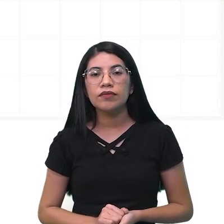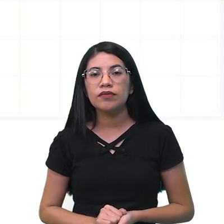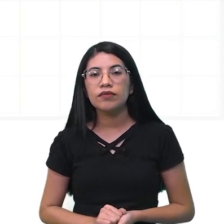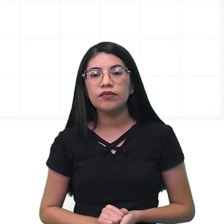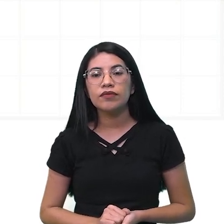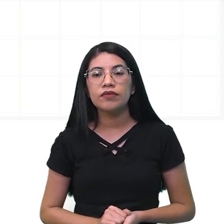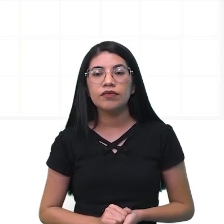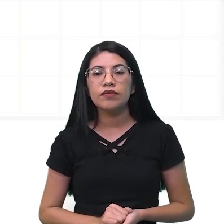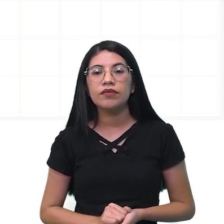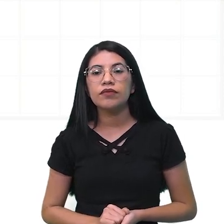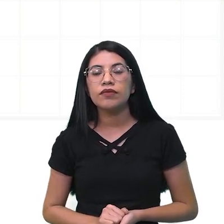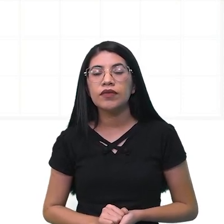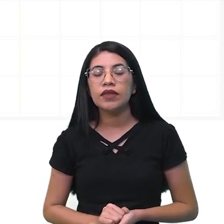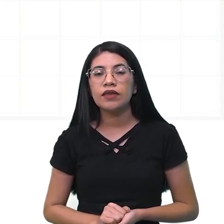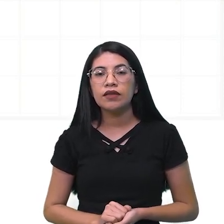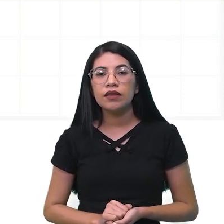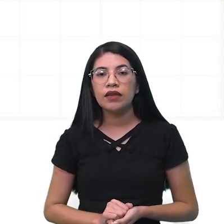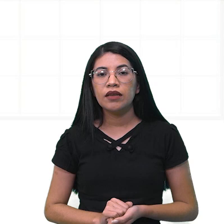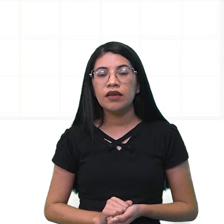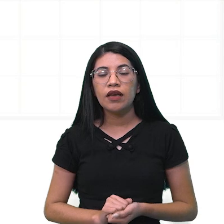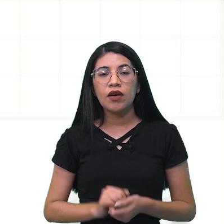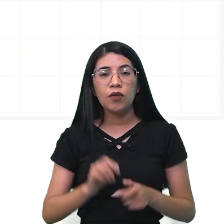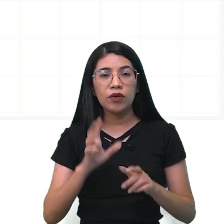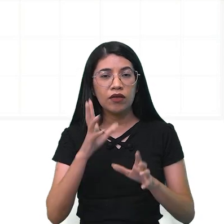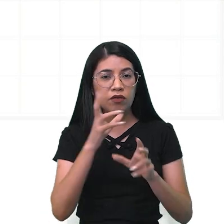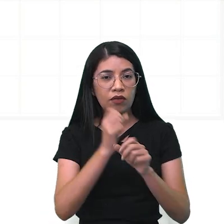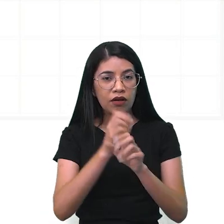para o caso do perímetro.